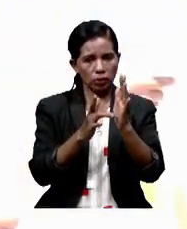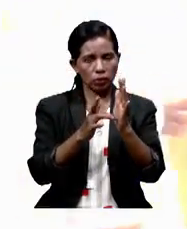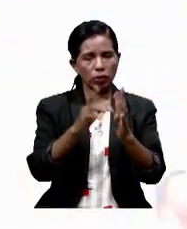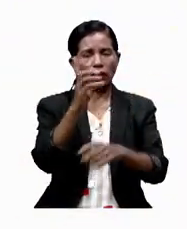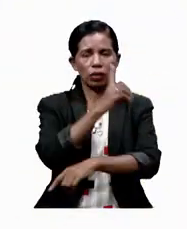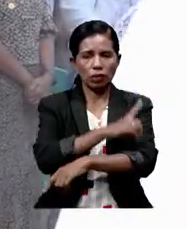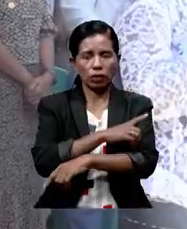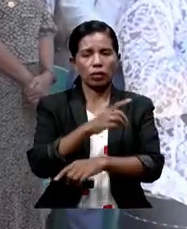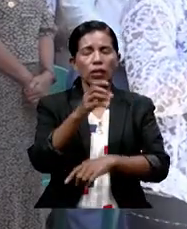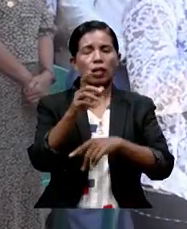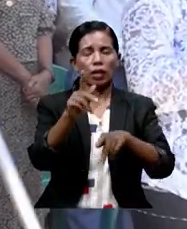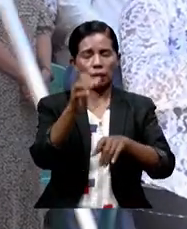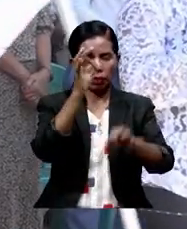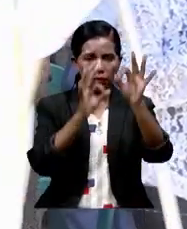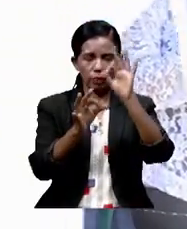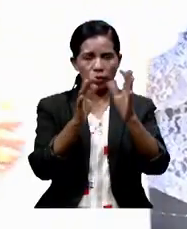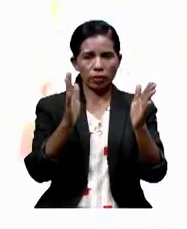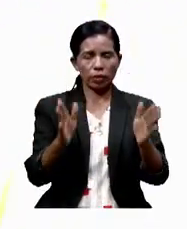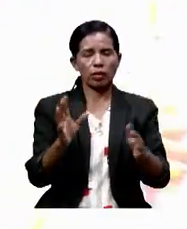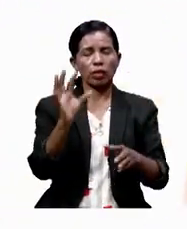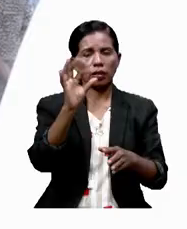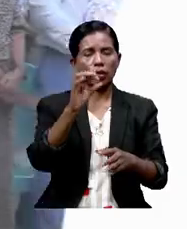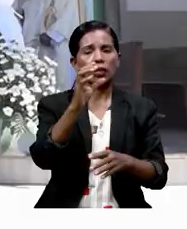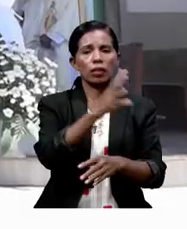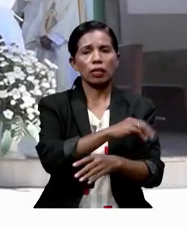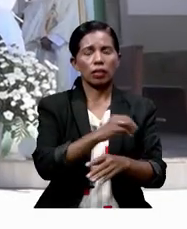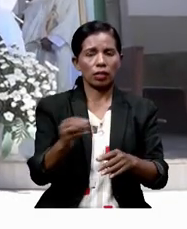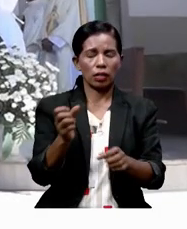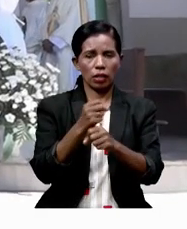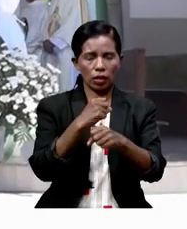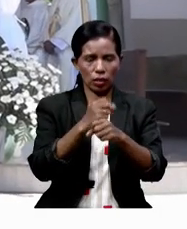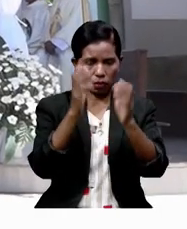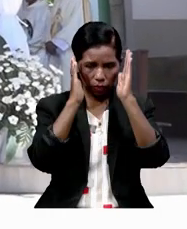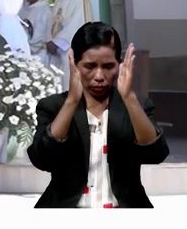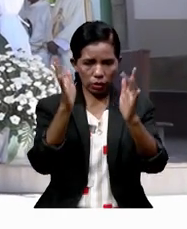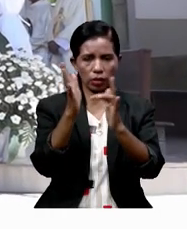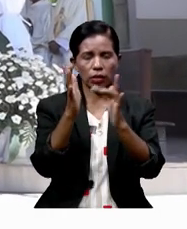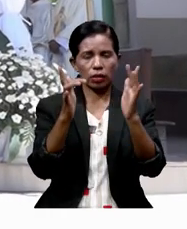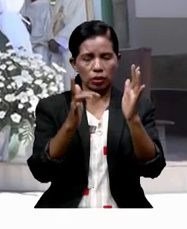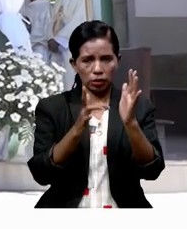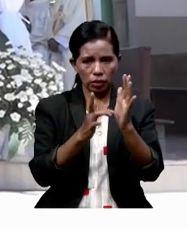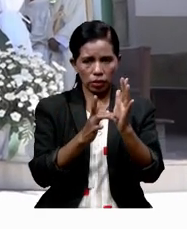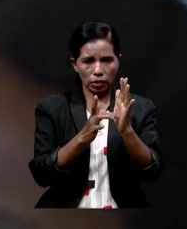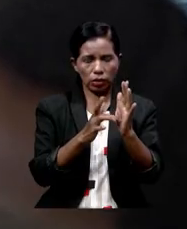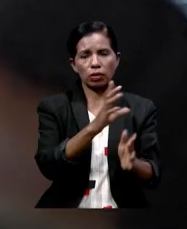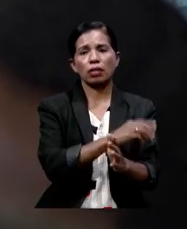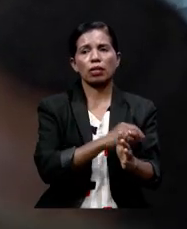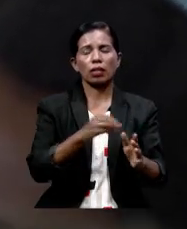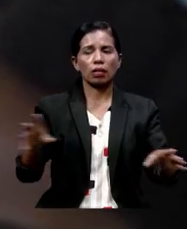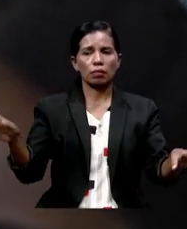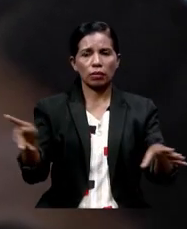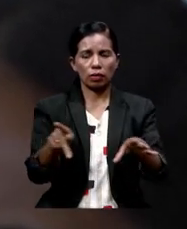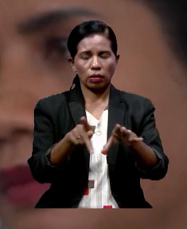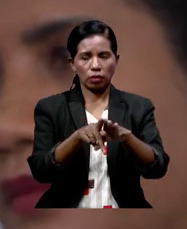dele fierna em Sira Nebe durante a Loroncia Nilaran, a lau devoção a Jesus Divina Misericórdia, participa